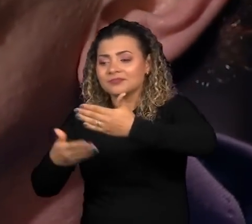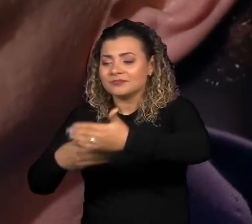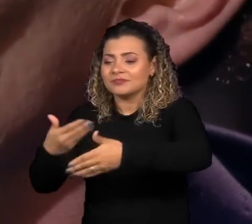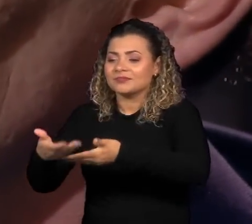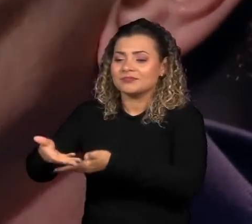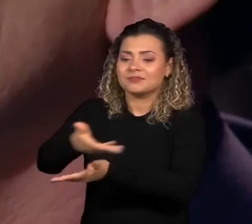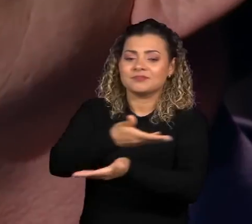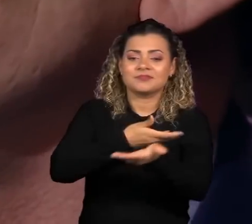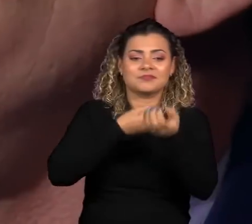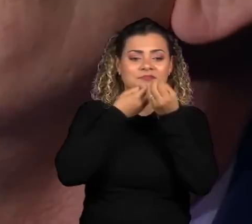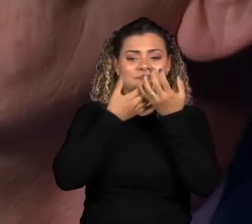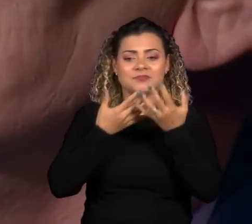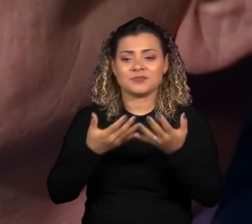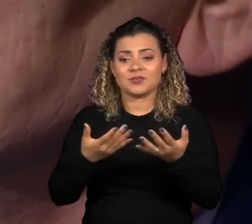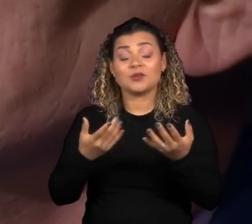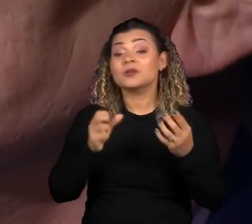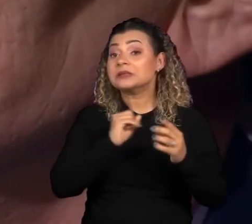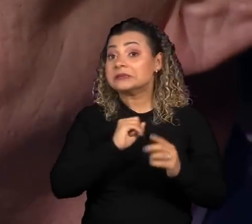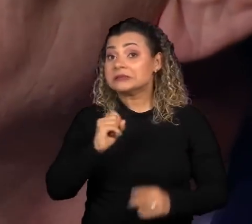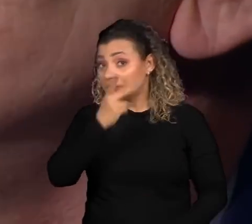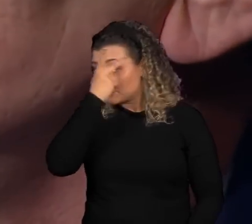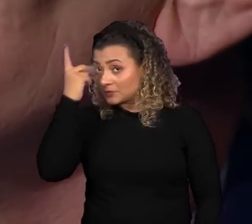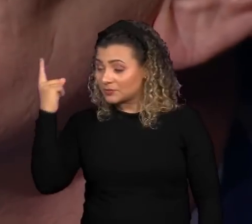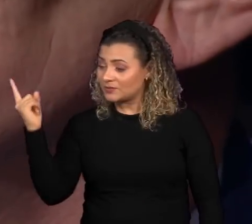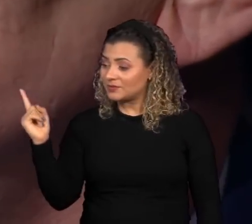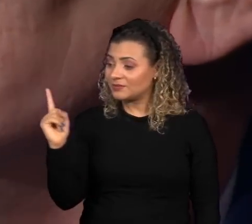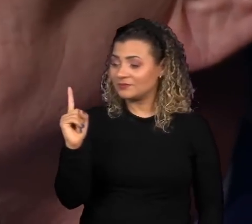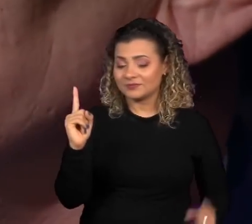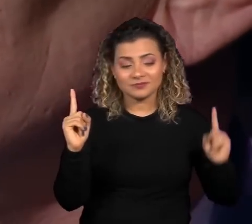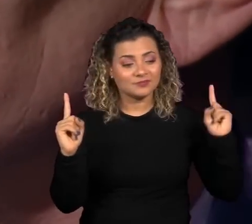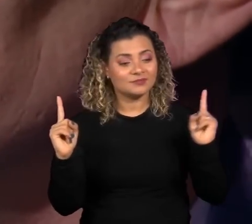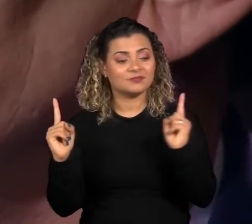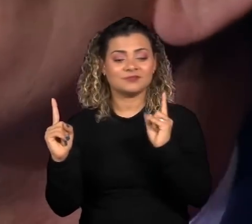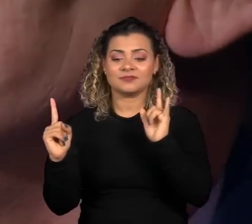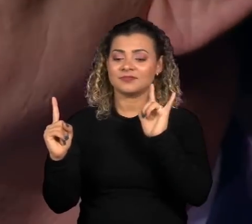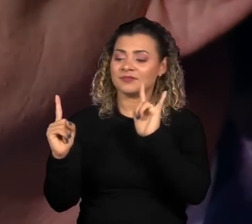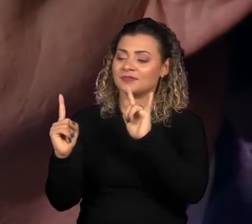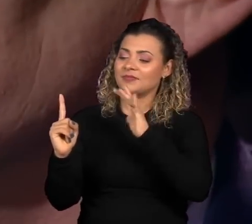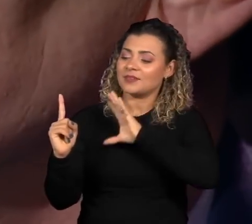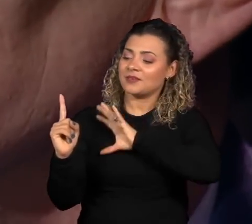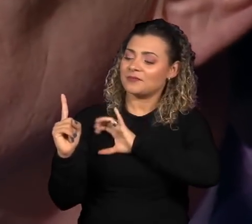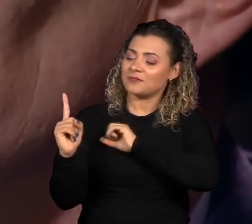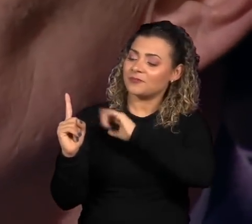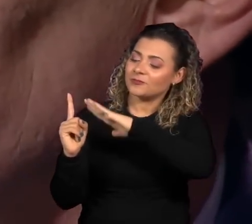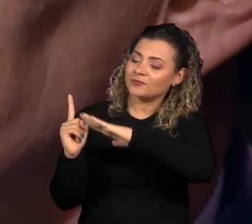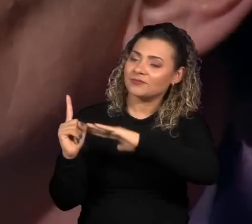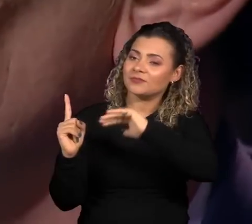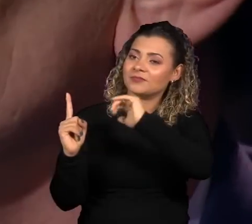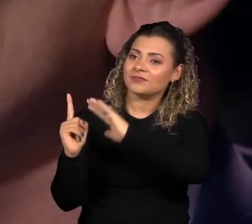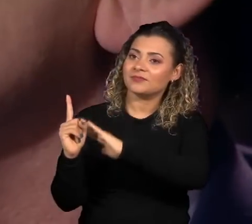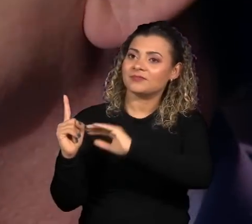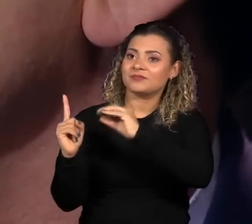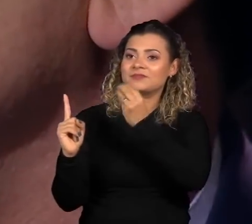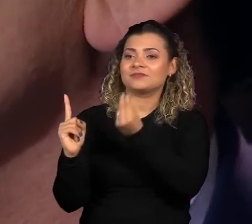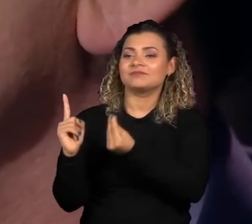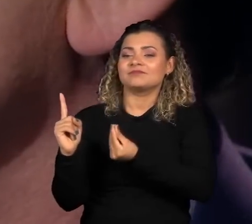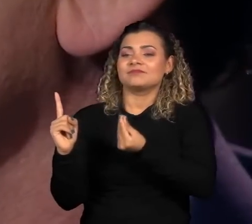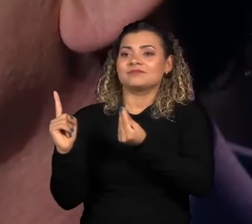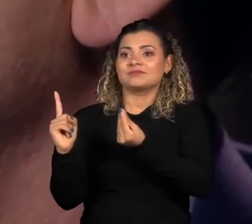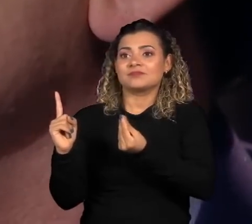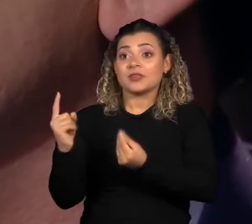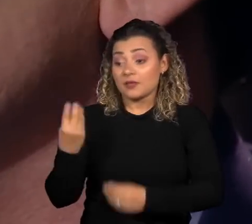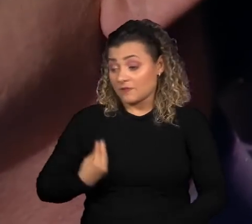outro, só deixar amor, bondade, sensibilidade. A vida é para ser curtida,